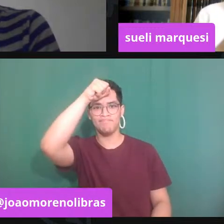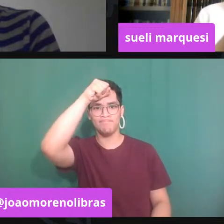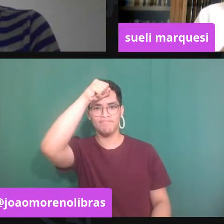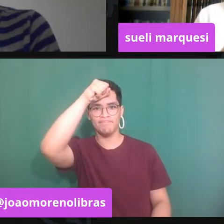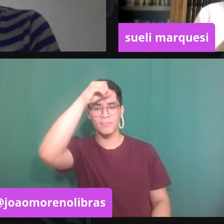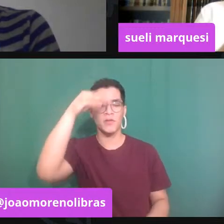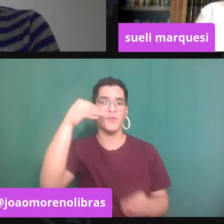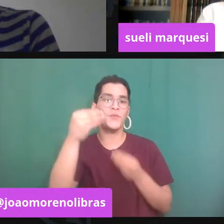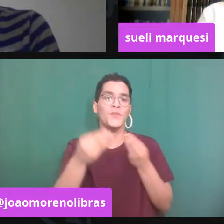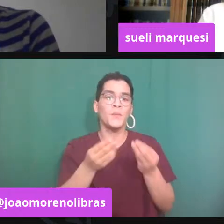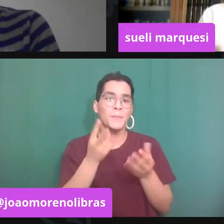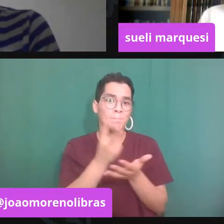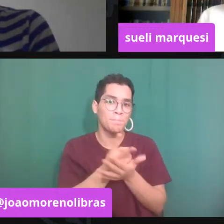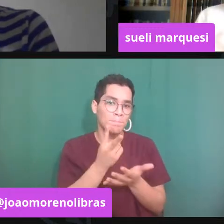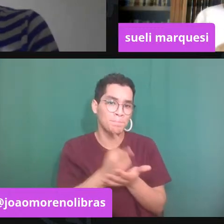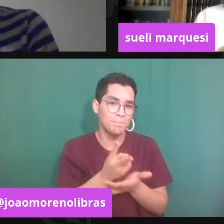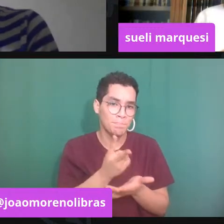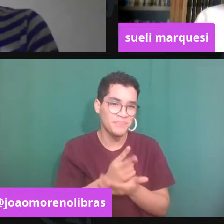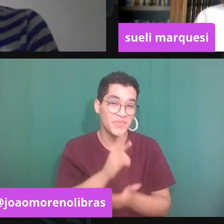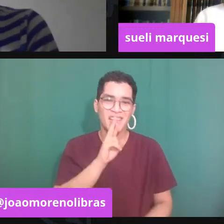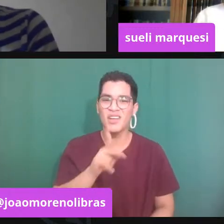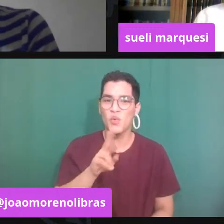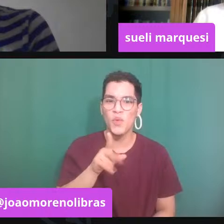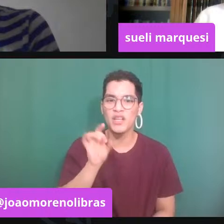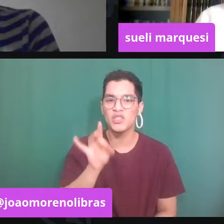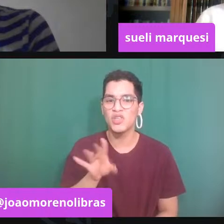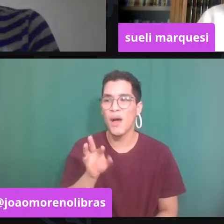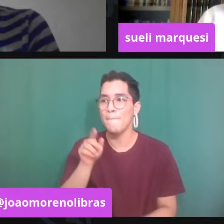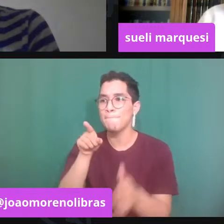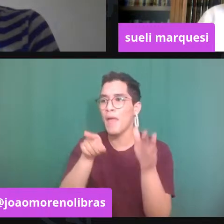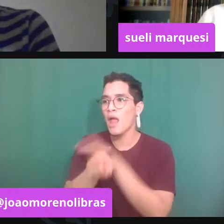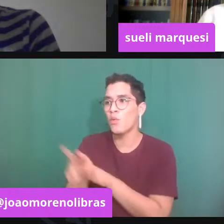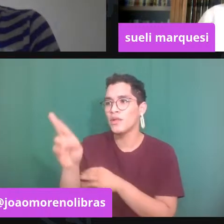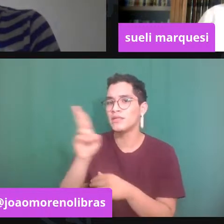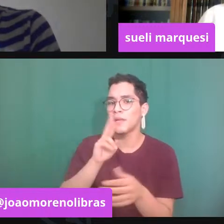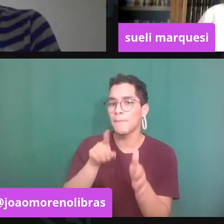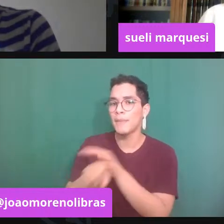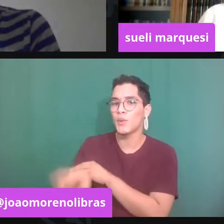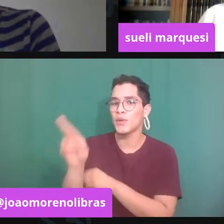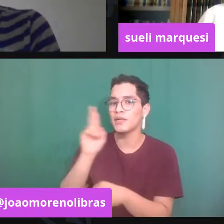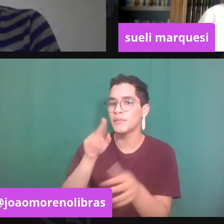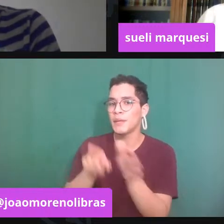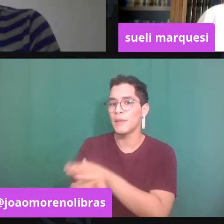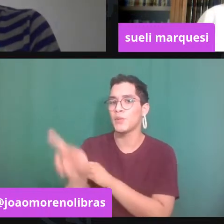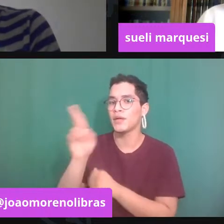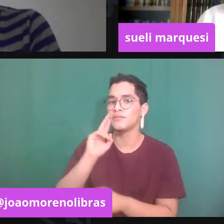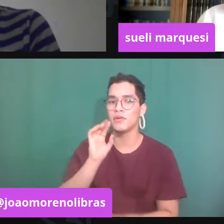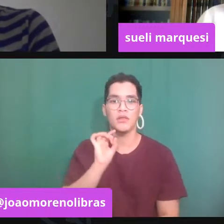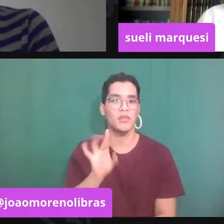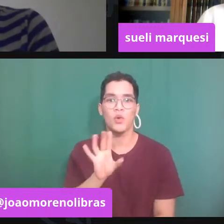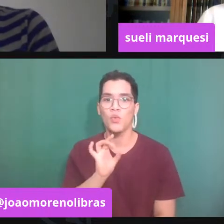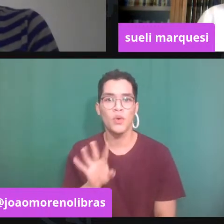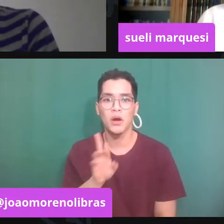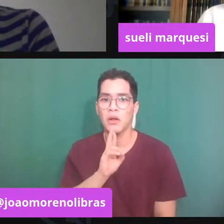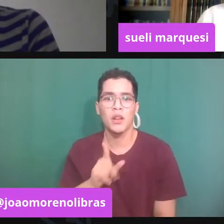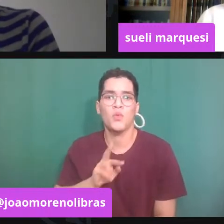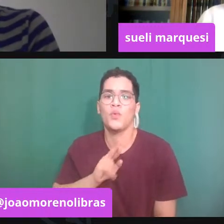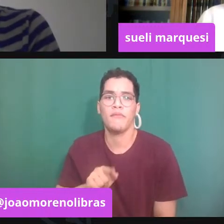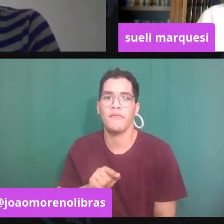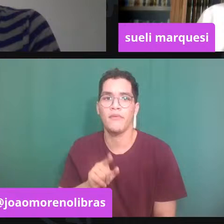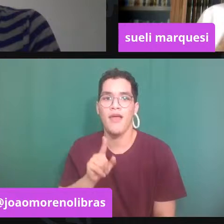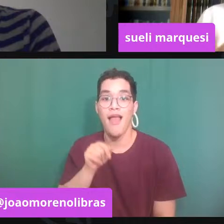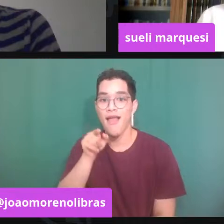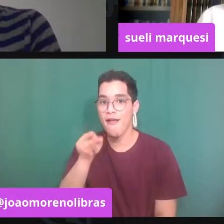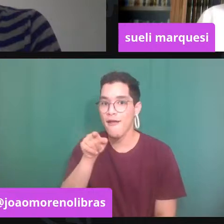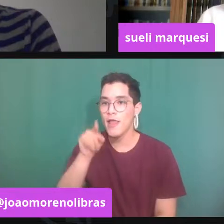dar apenas devolutiva do que leu. Para que ele não fique só no clichê, mas que ele construa o seu texto,